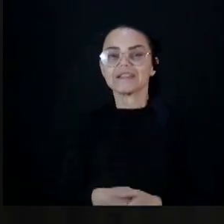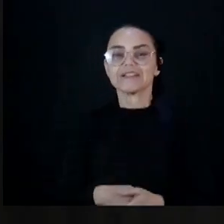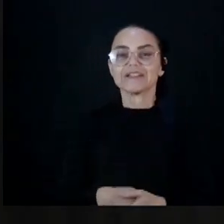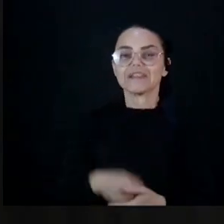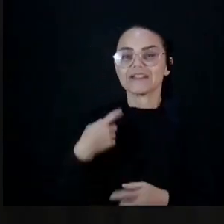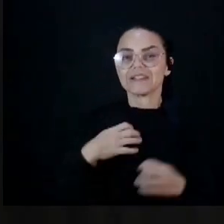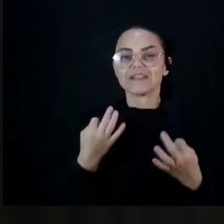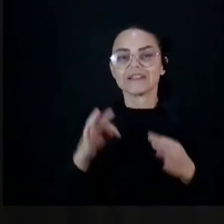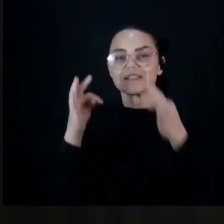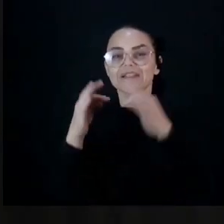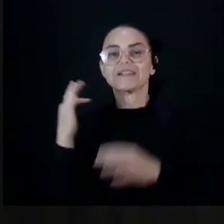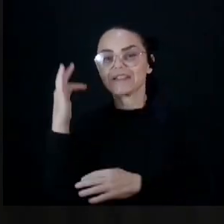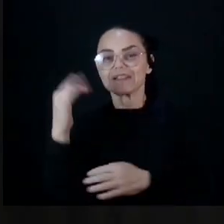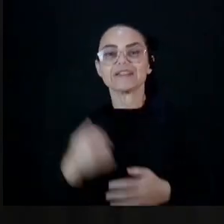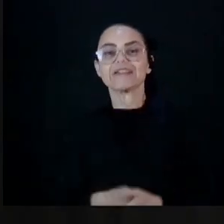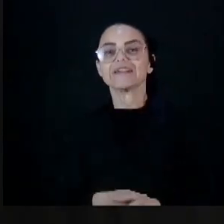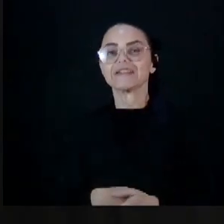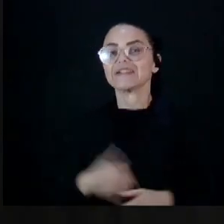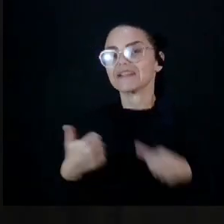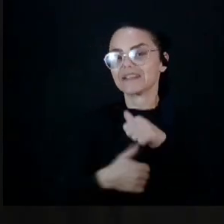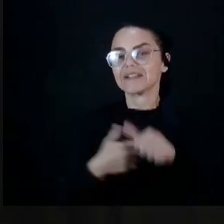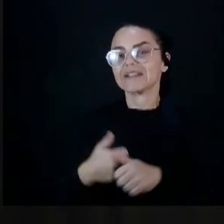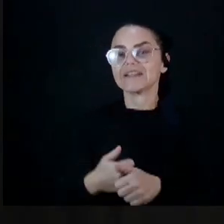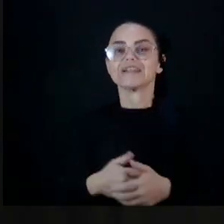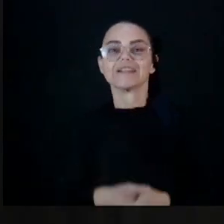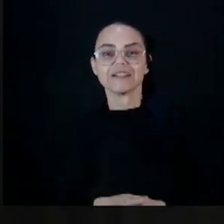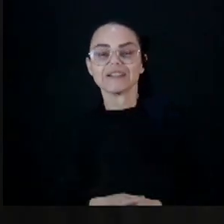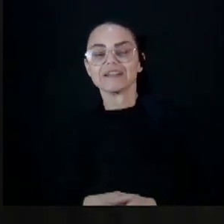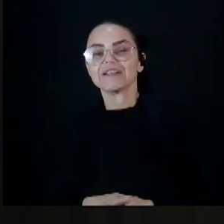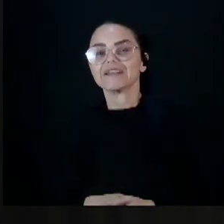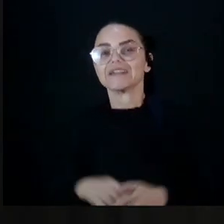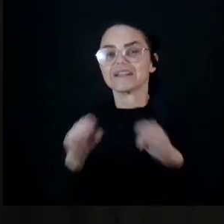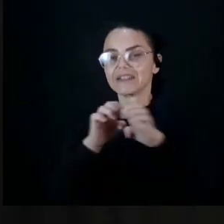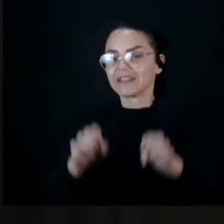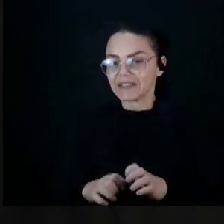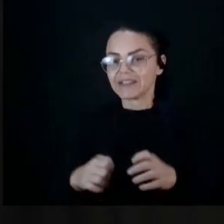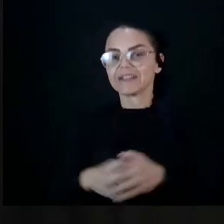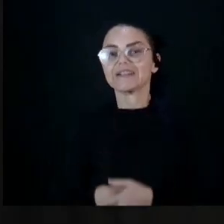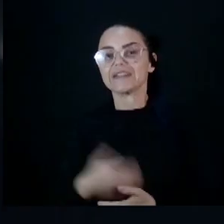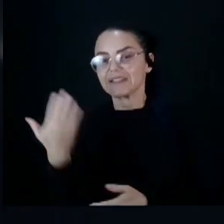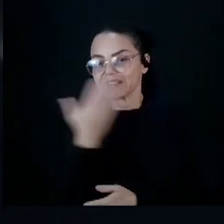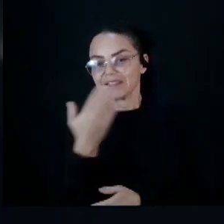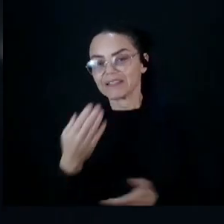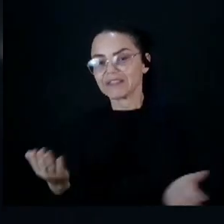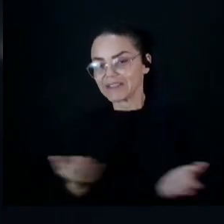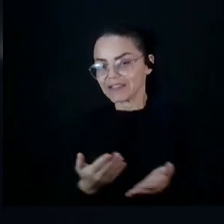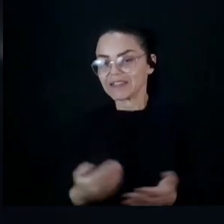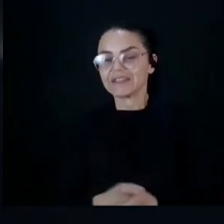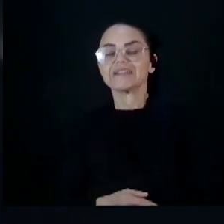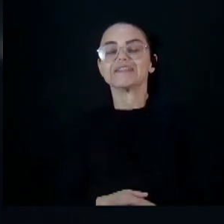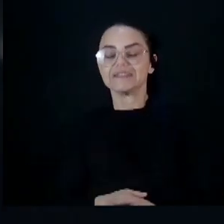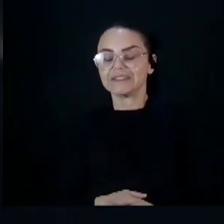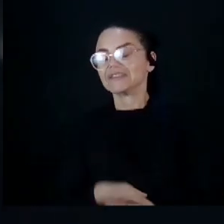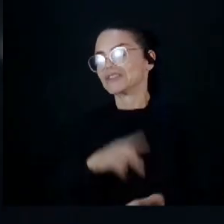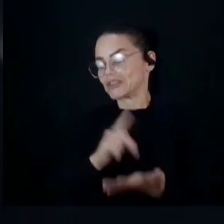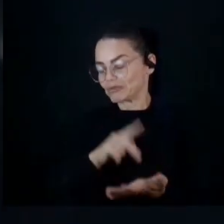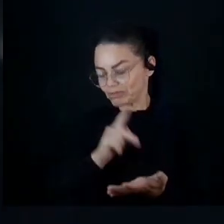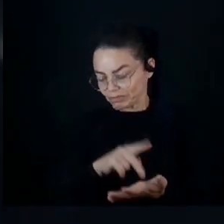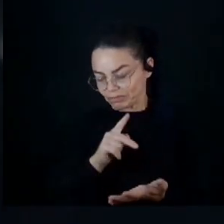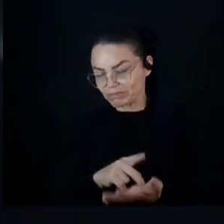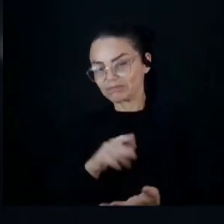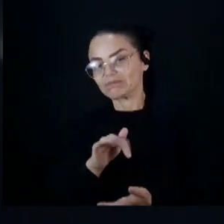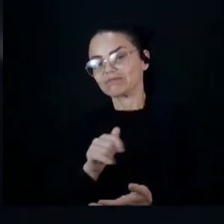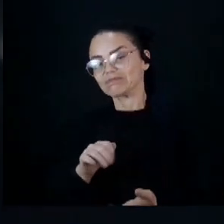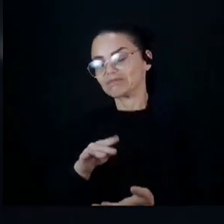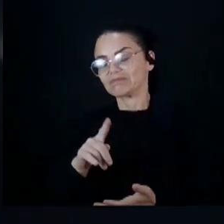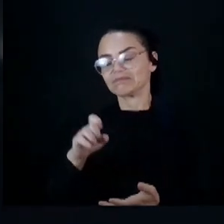do futuro para se tornar uma espécie de infraestrutura invisível do presente. Exato, Felipe. Durante